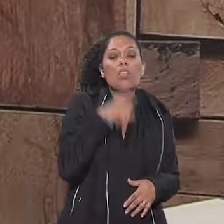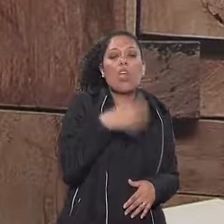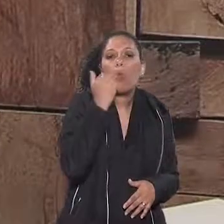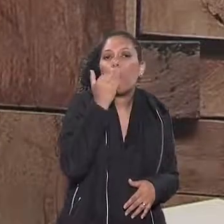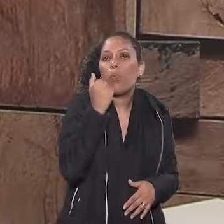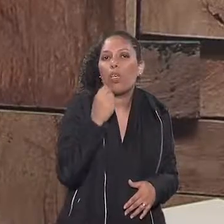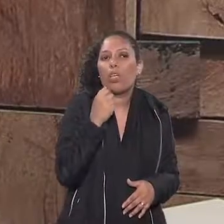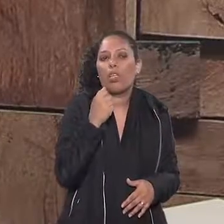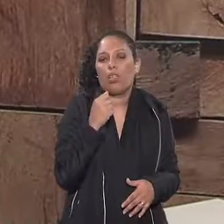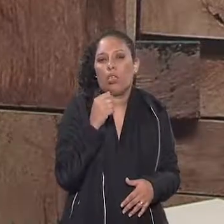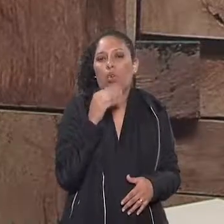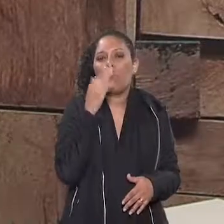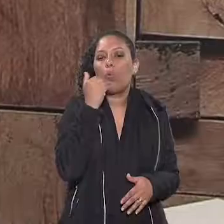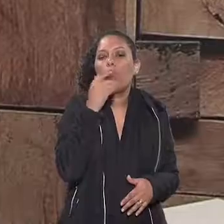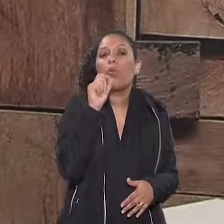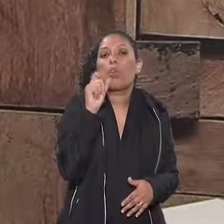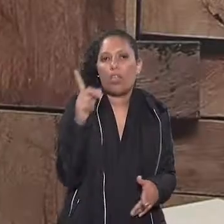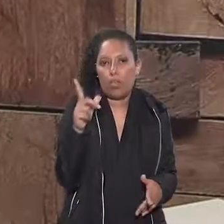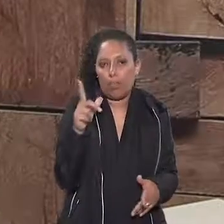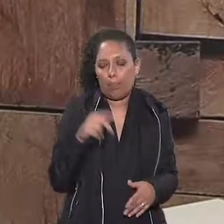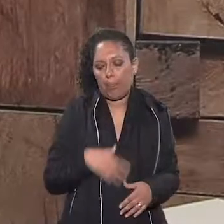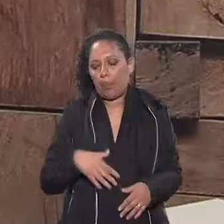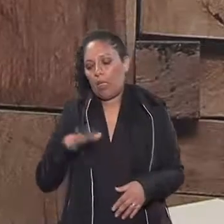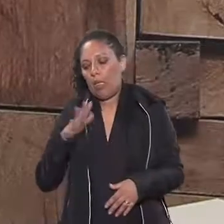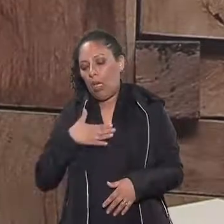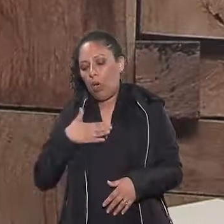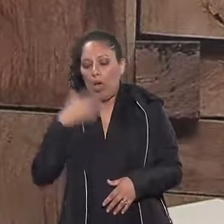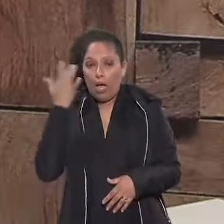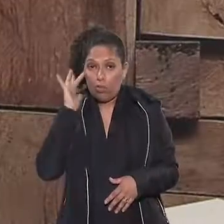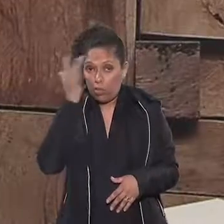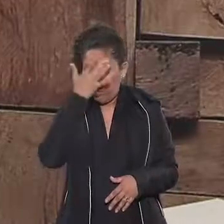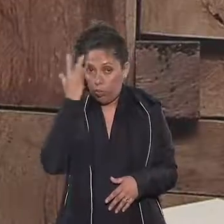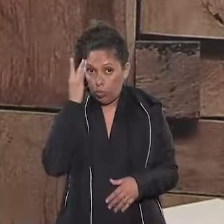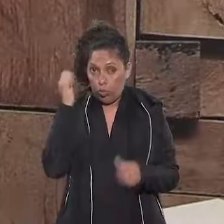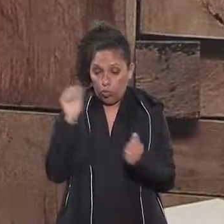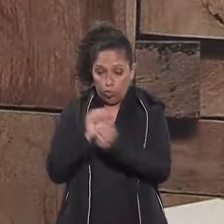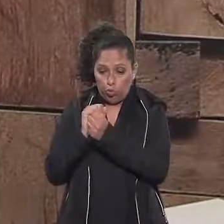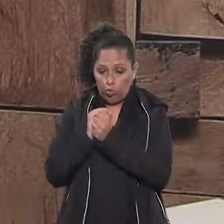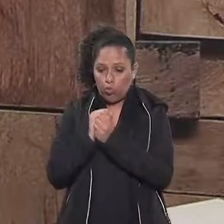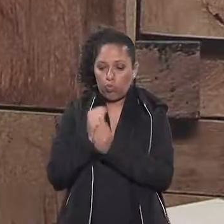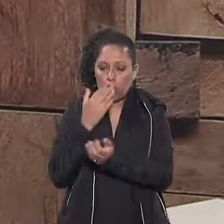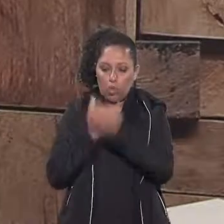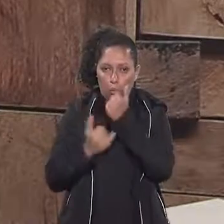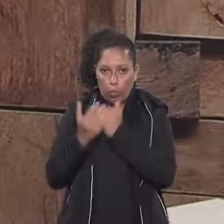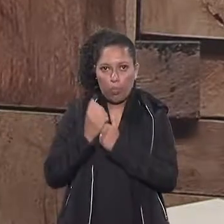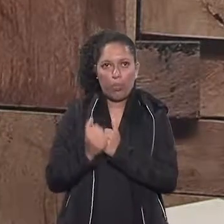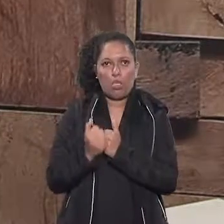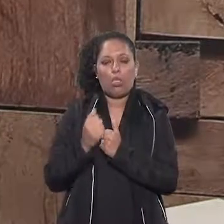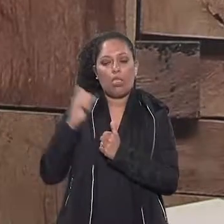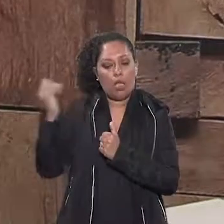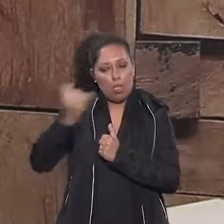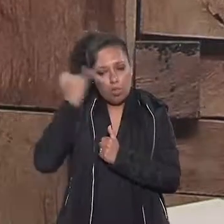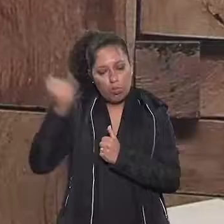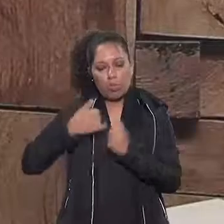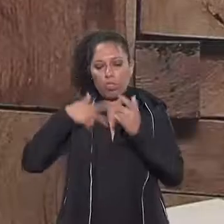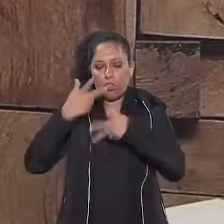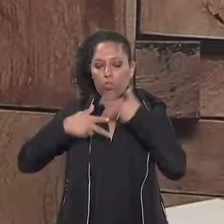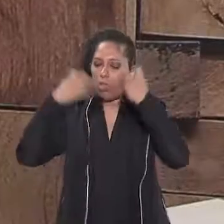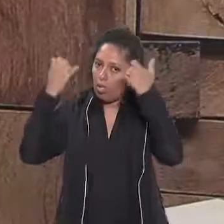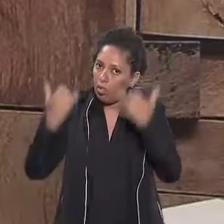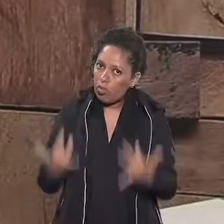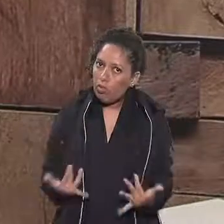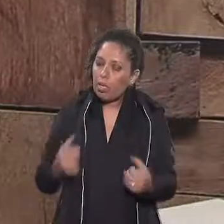gente deve comer. E eu acho que a gastronomia, as pessoas estão engajadas um pouco nessa transformação do sistema alimentar, tem um papel muito importante para